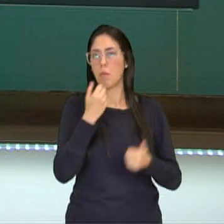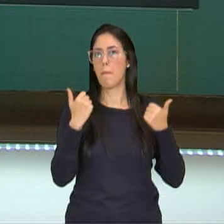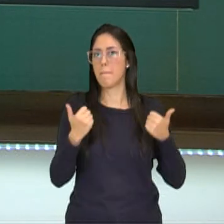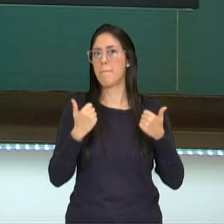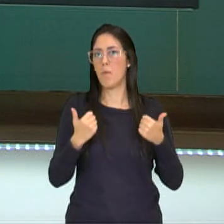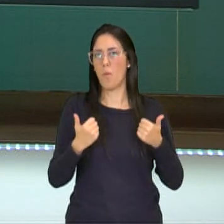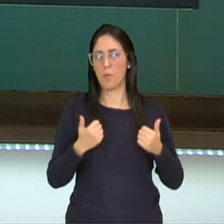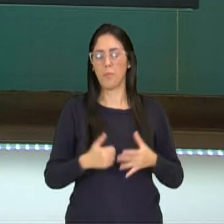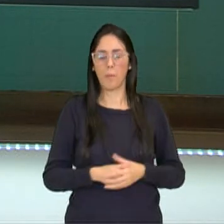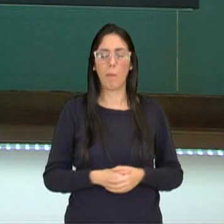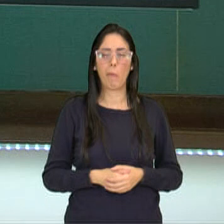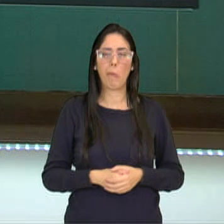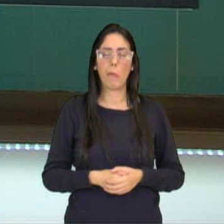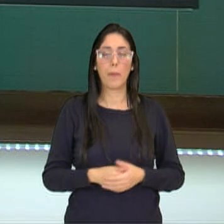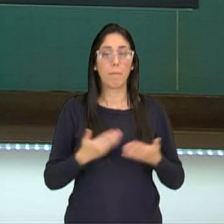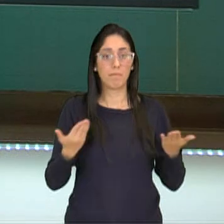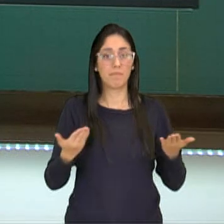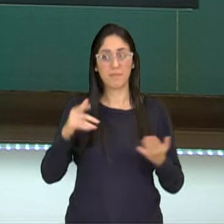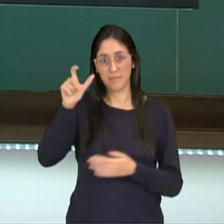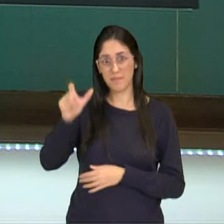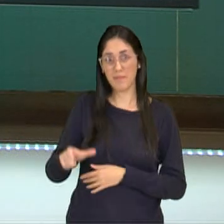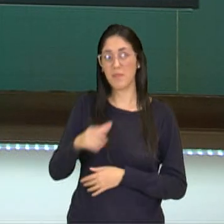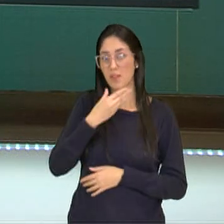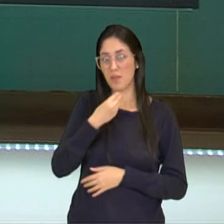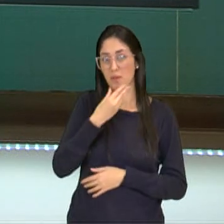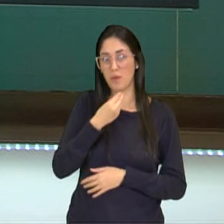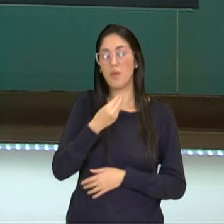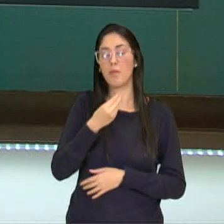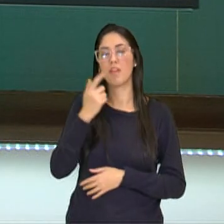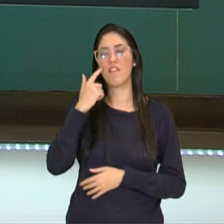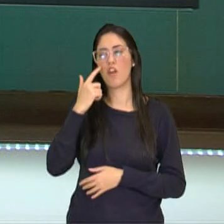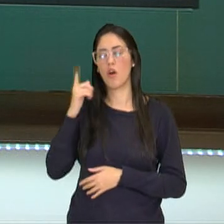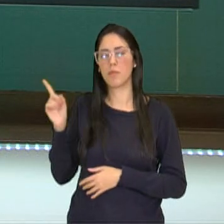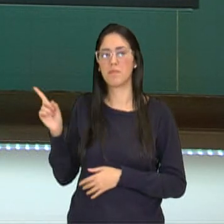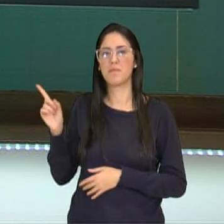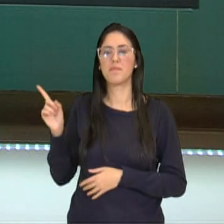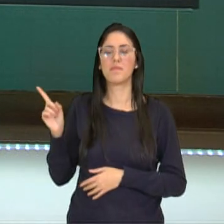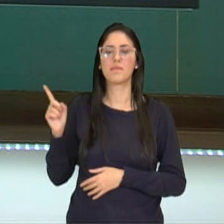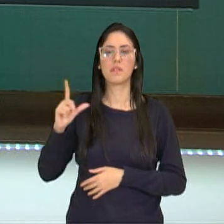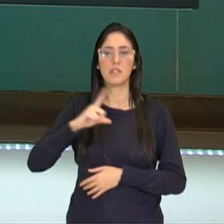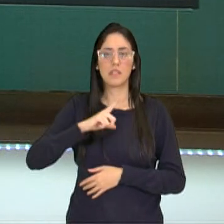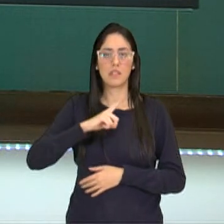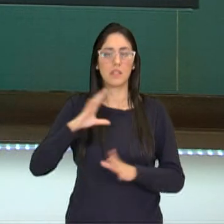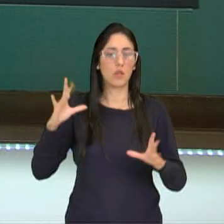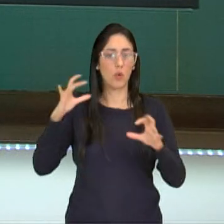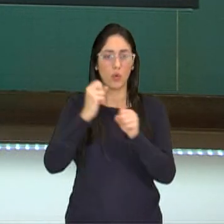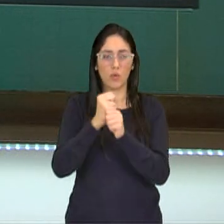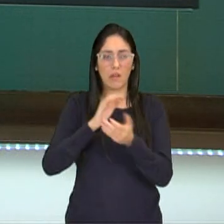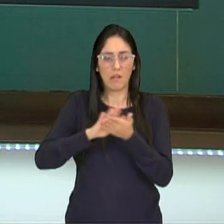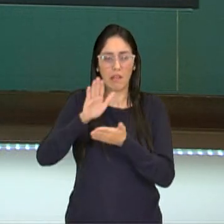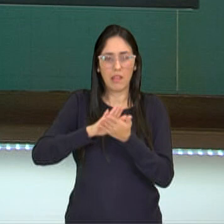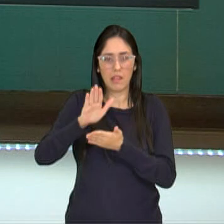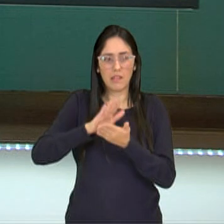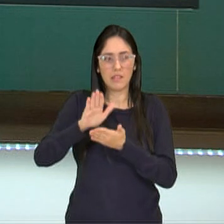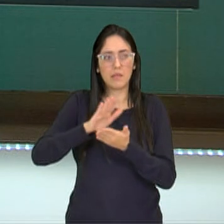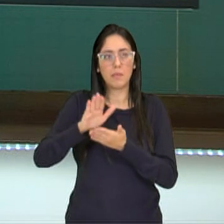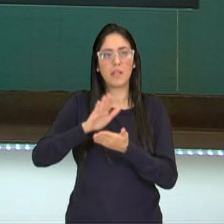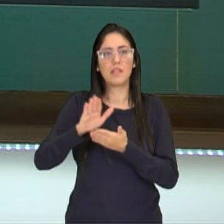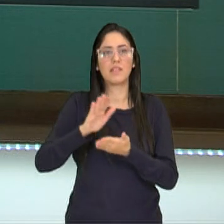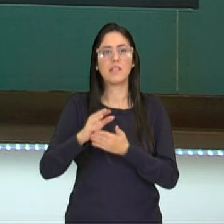muito interessante. Então o Marcelo aqui já mostrou, ó, que as total das receitas deles,